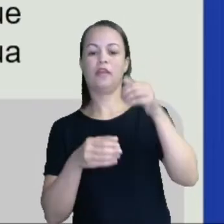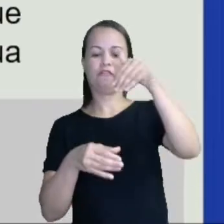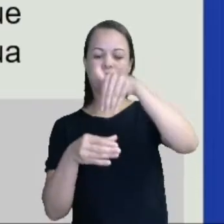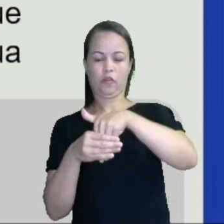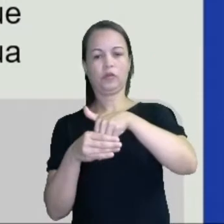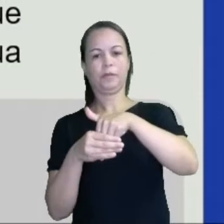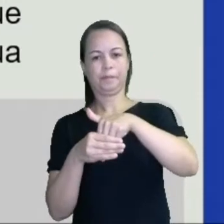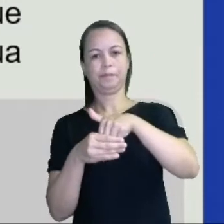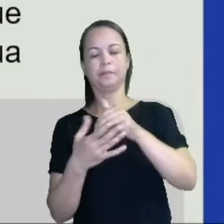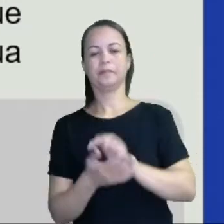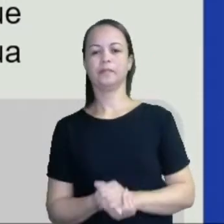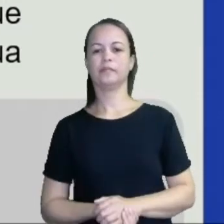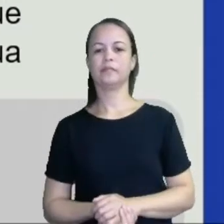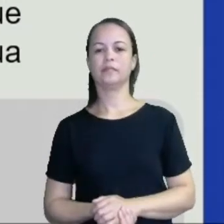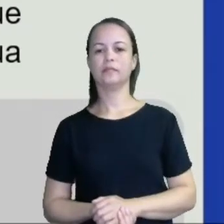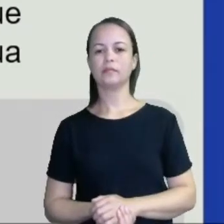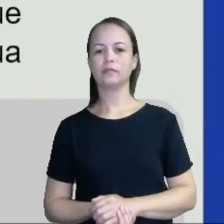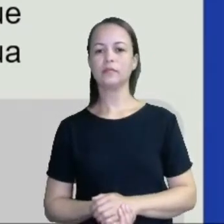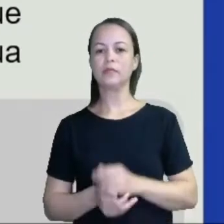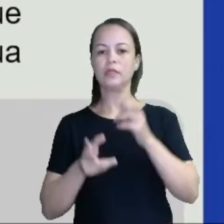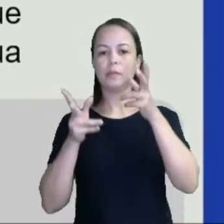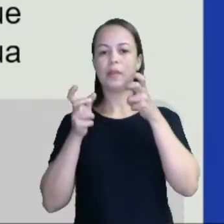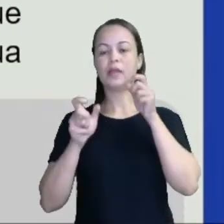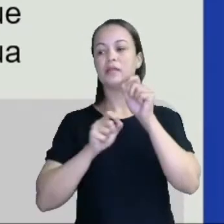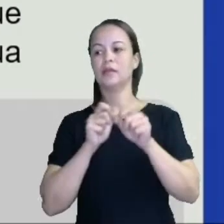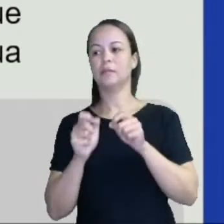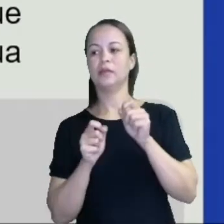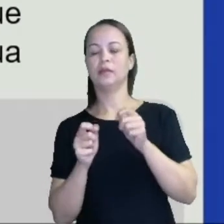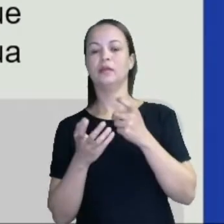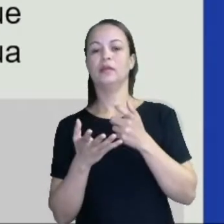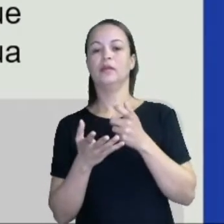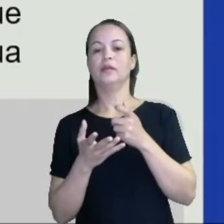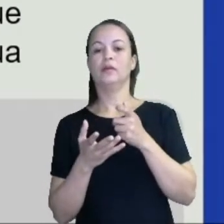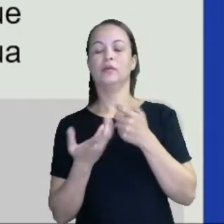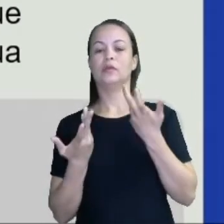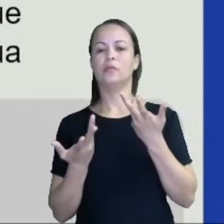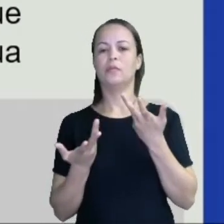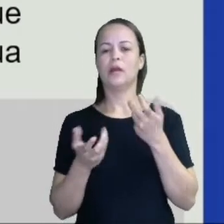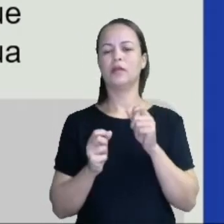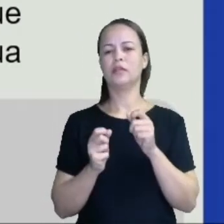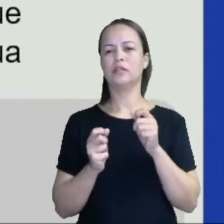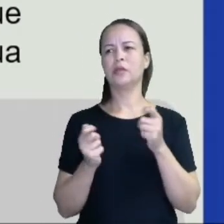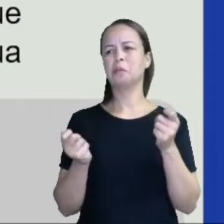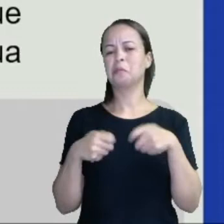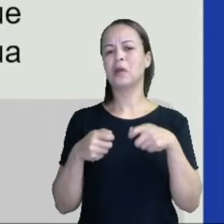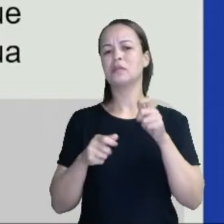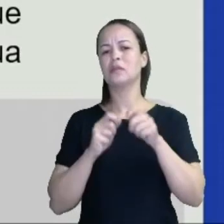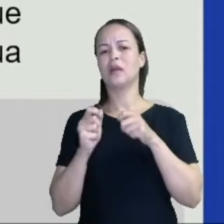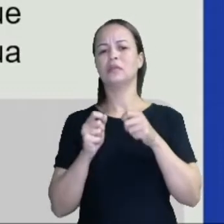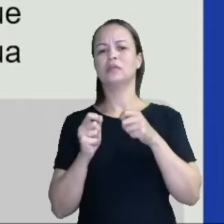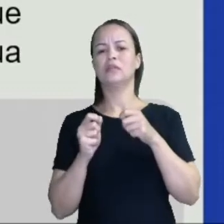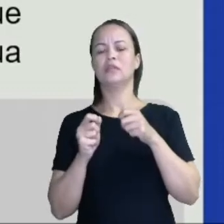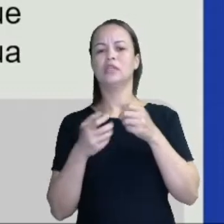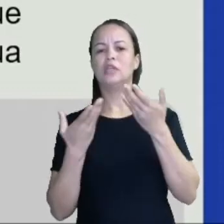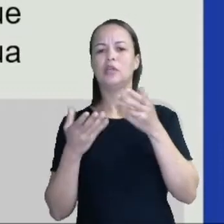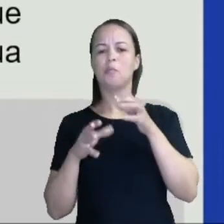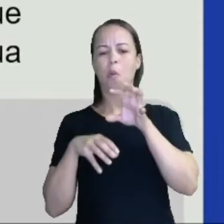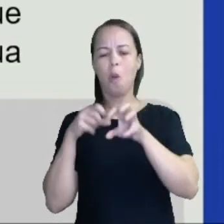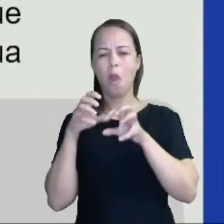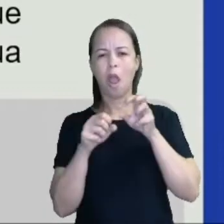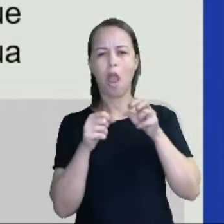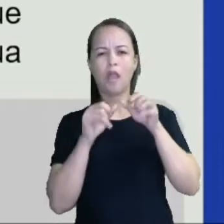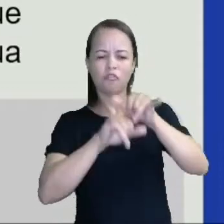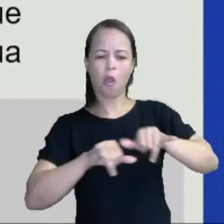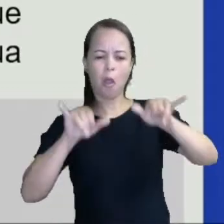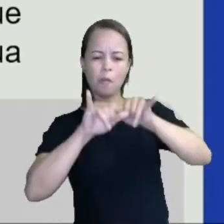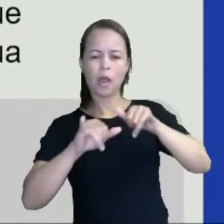Continuando. Percebe que quanto mais educação e capacidade de buscar informação você tiver,